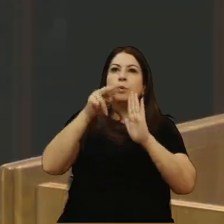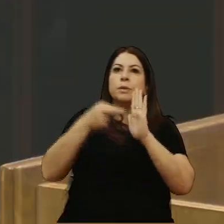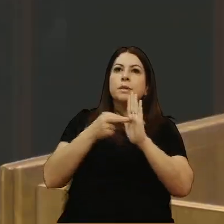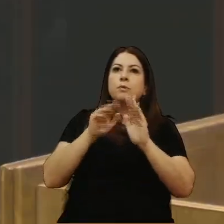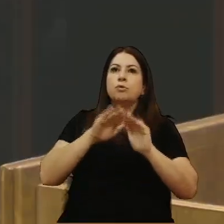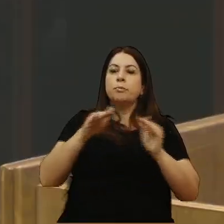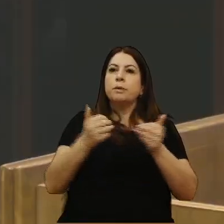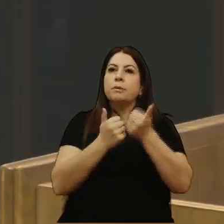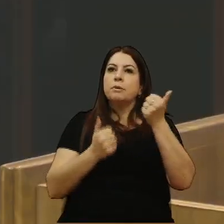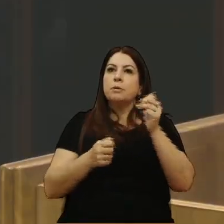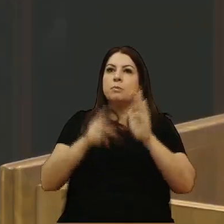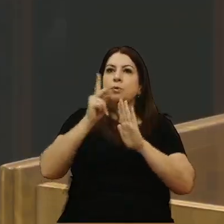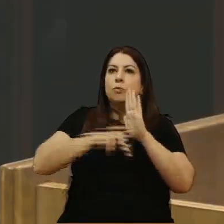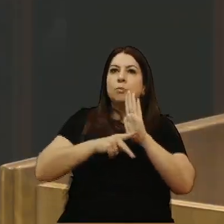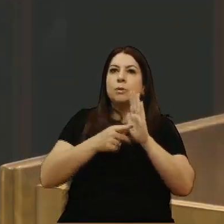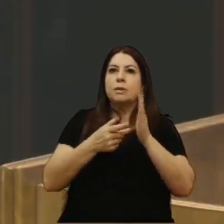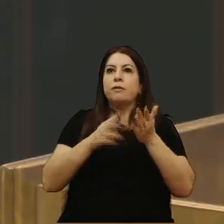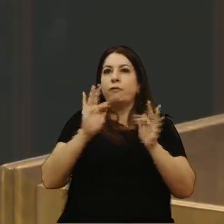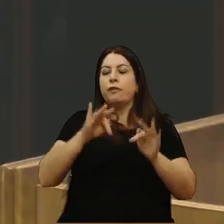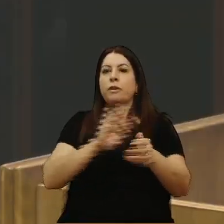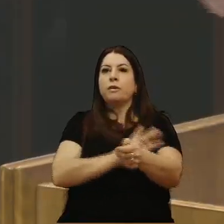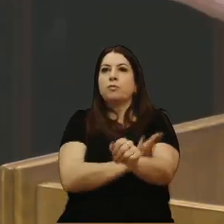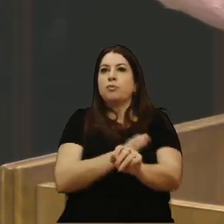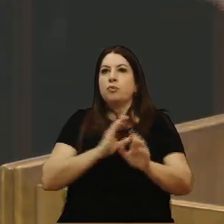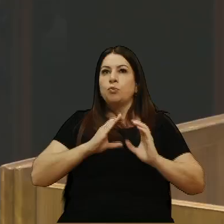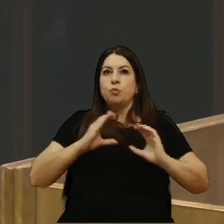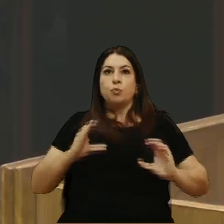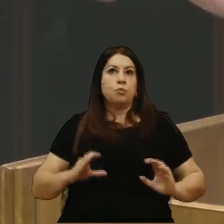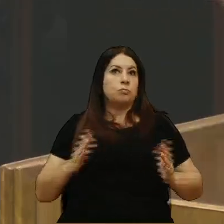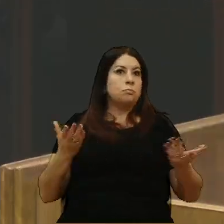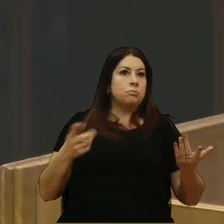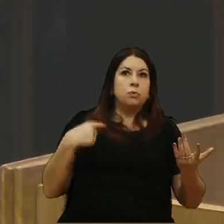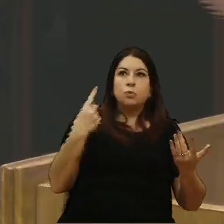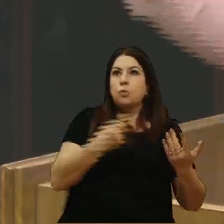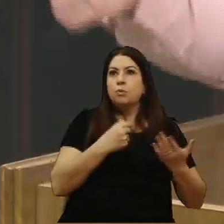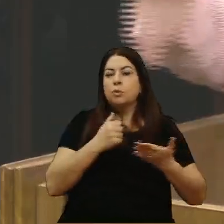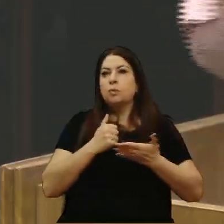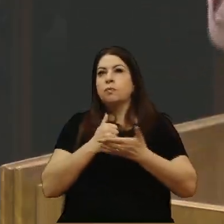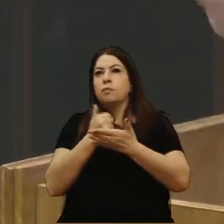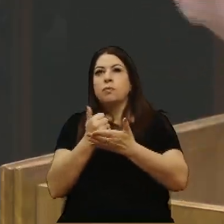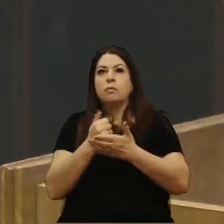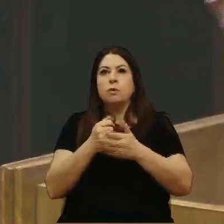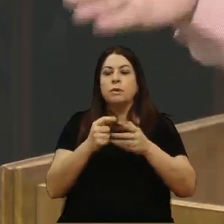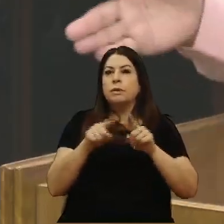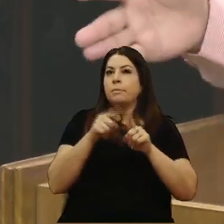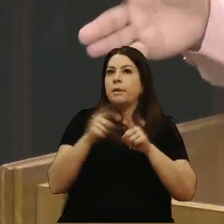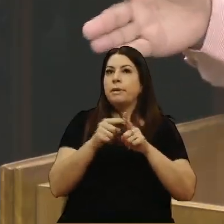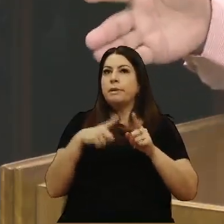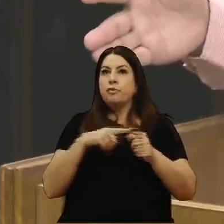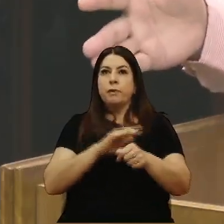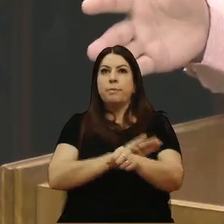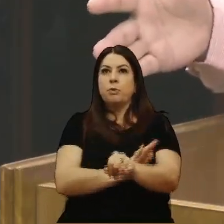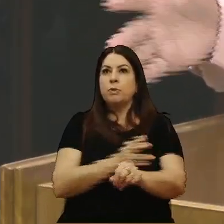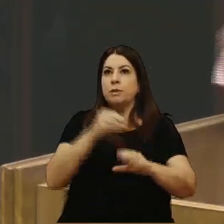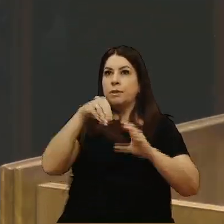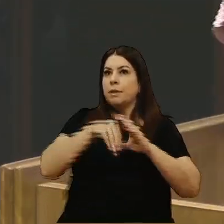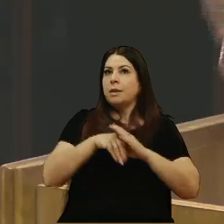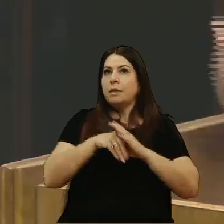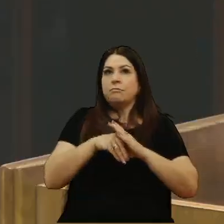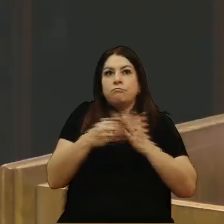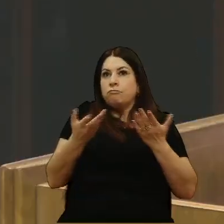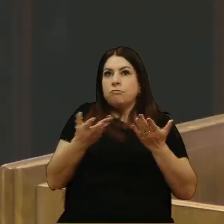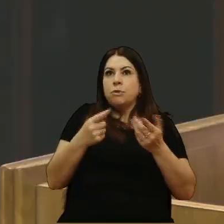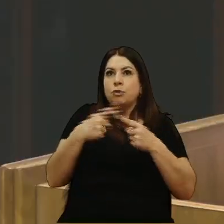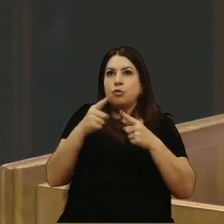mesa de um protocolo antirracista de conduta, se alguém dos nossos servidores, dos nossos assessores, ou sofrer racismo aqui dentro, tipo de discriminação,